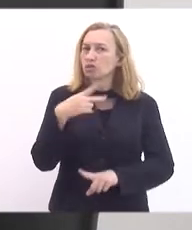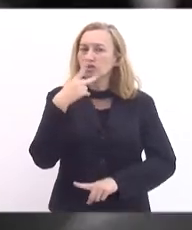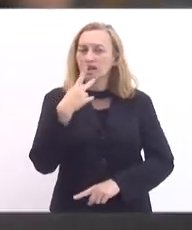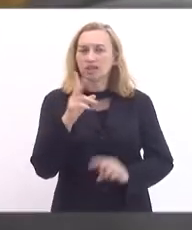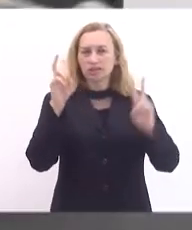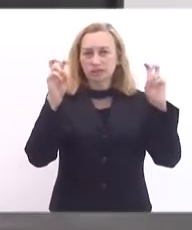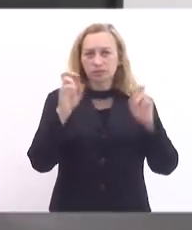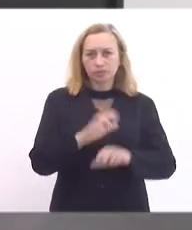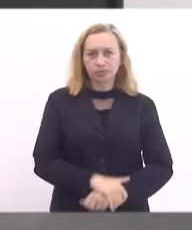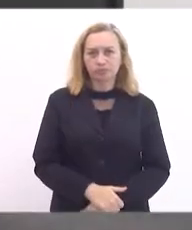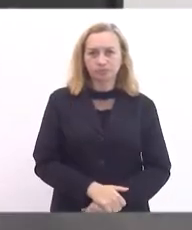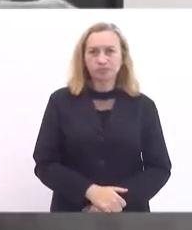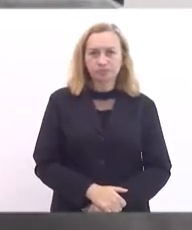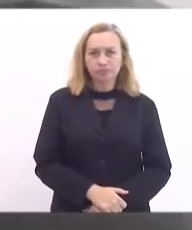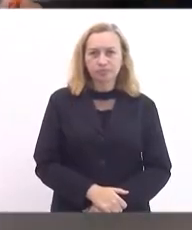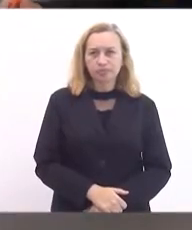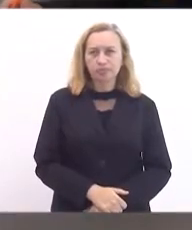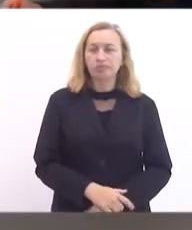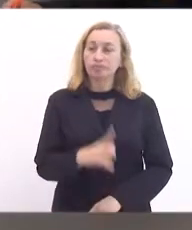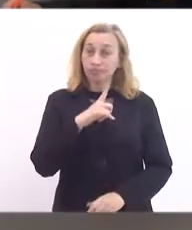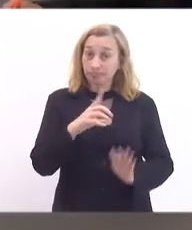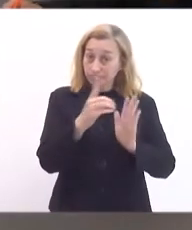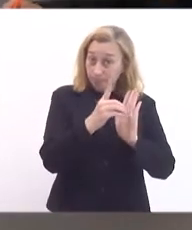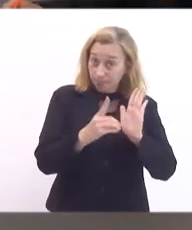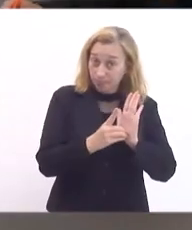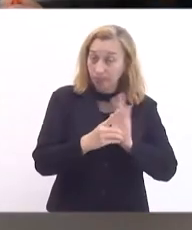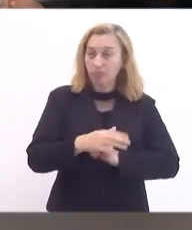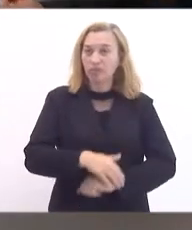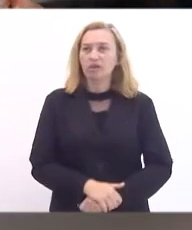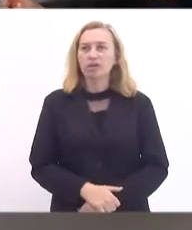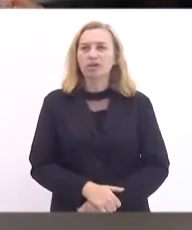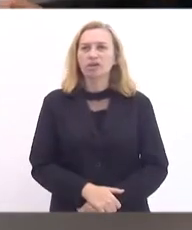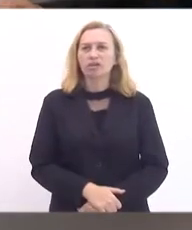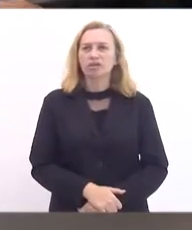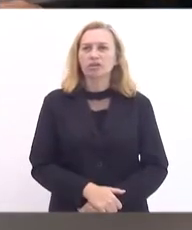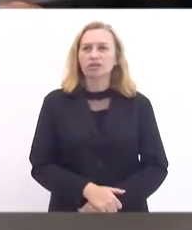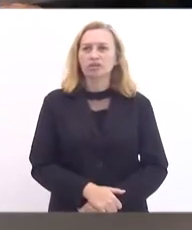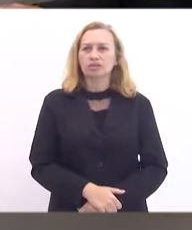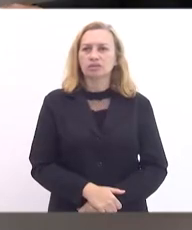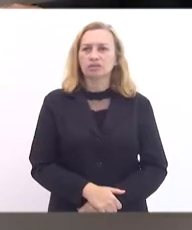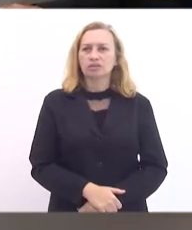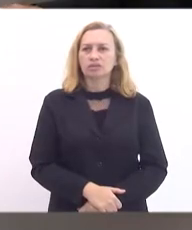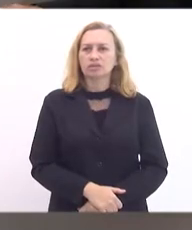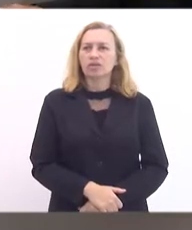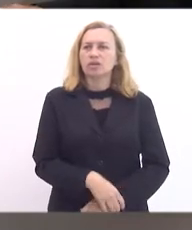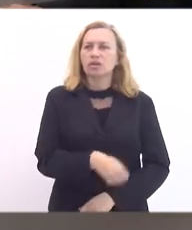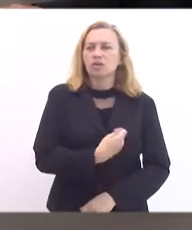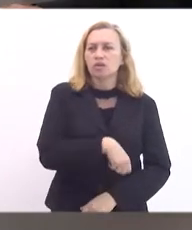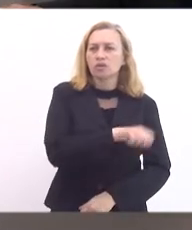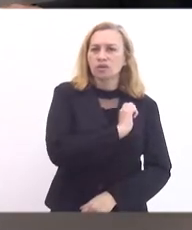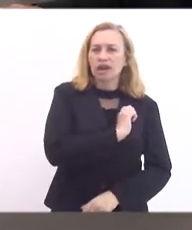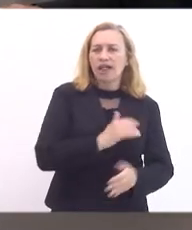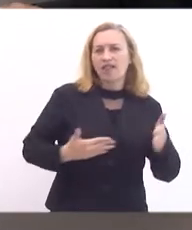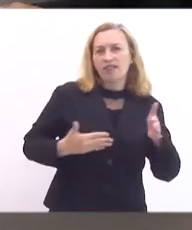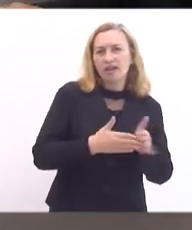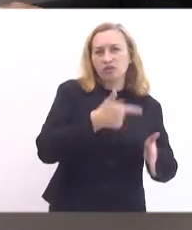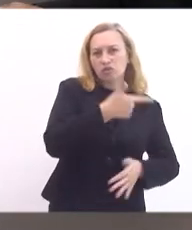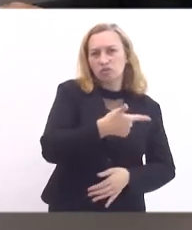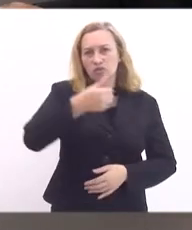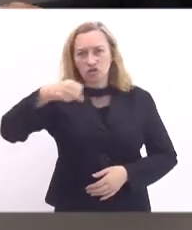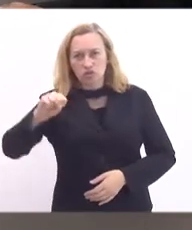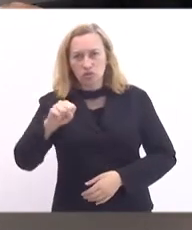levantando Wilson se tem um decreto que deu esse sentiu fiscal até